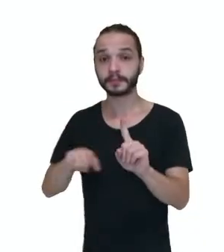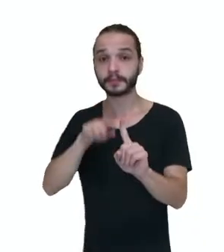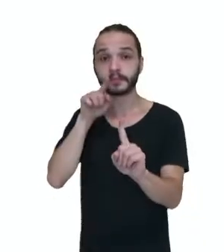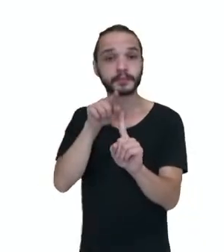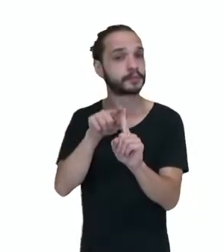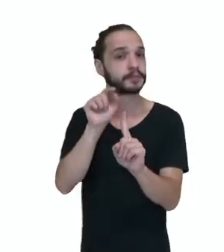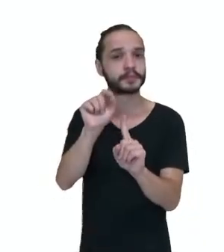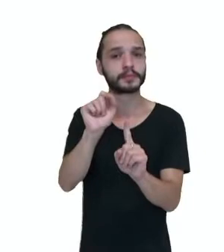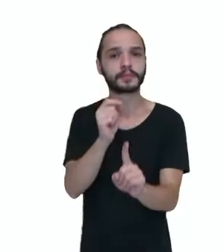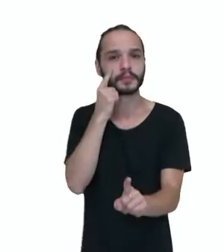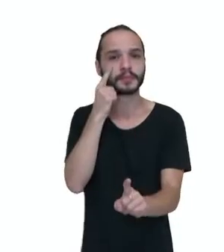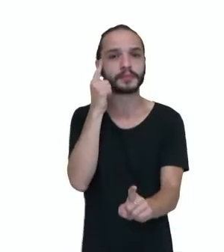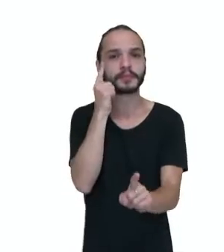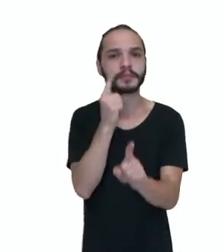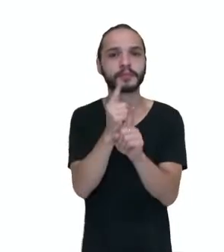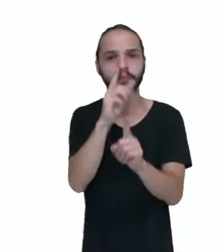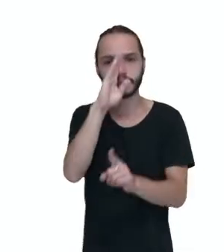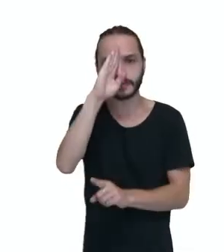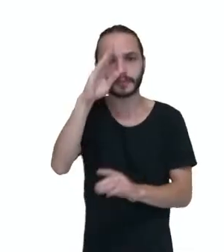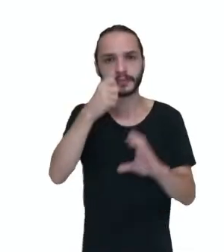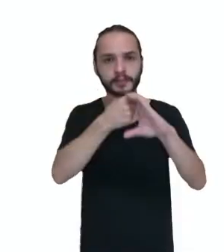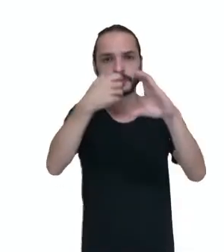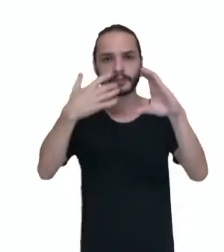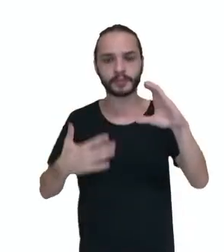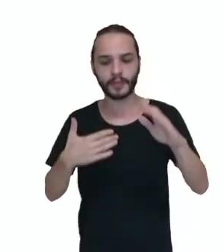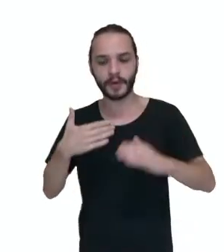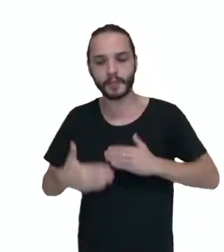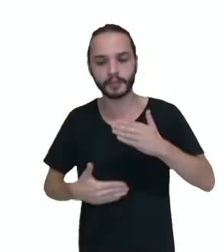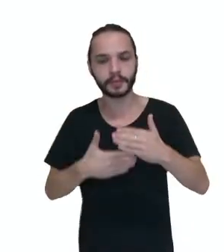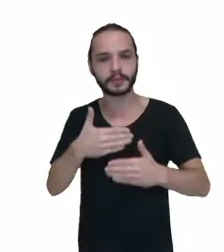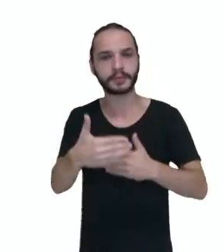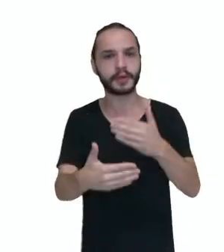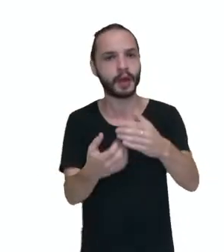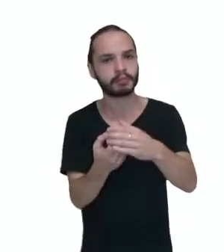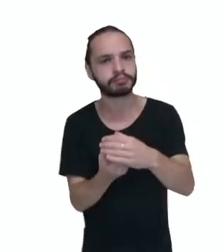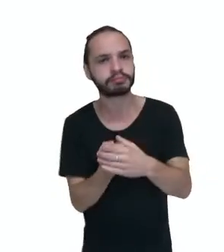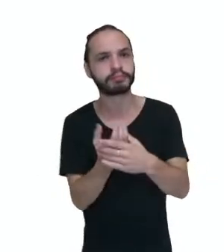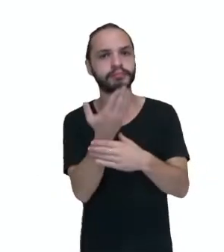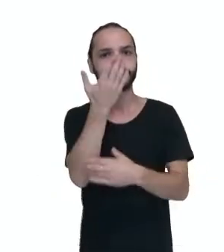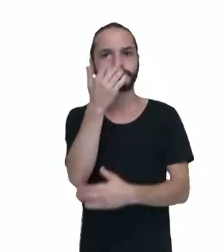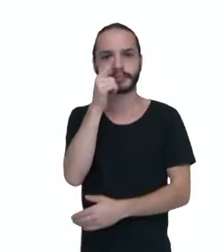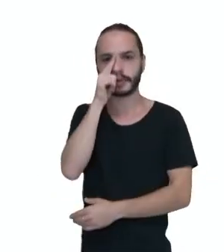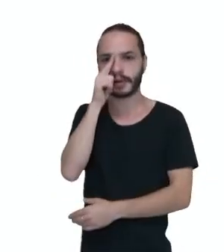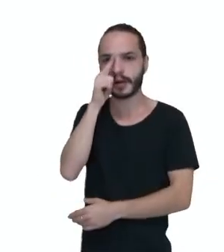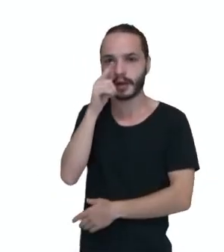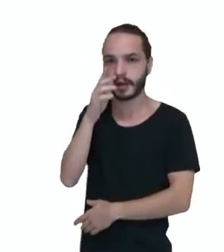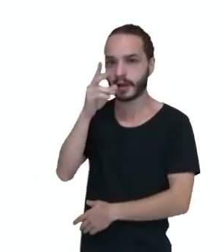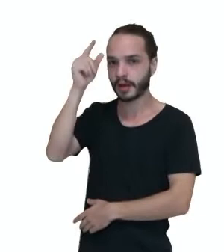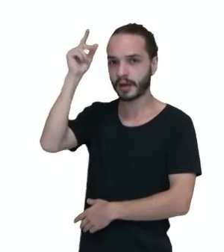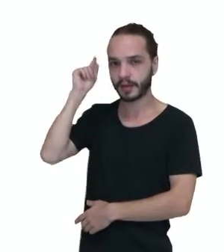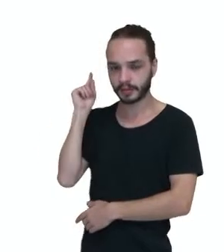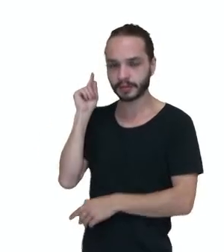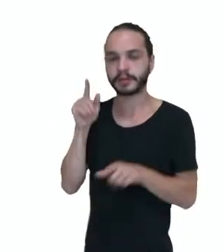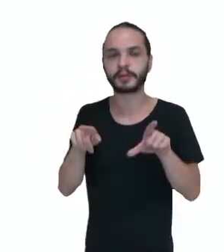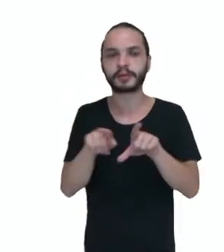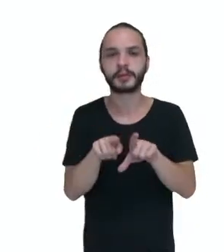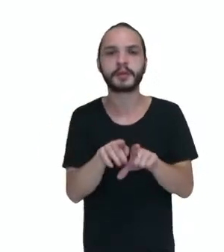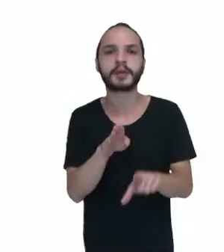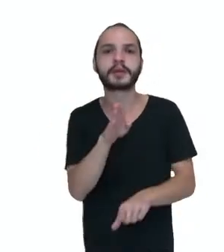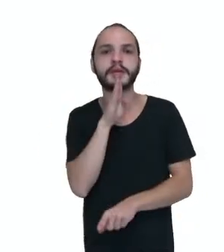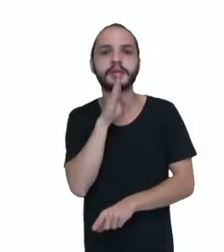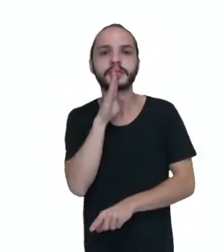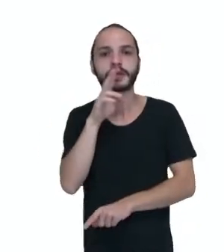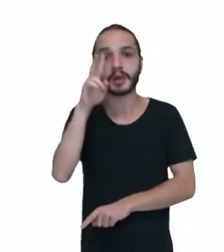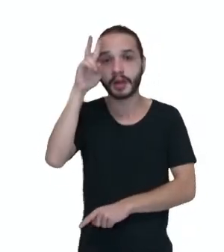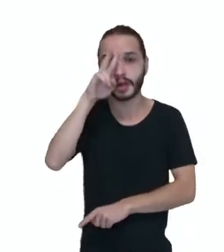Identificar as principais características do processo de formação da Grécia Antiga e conhecer a história do continente